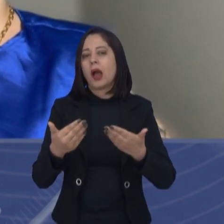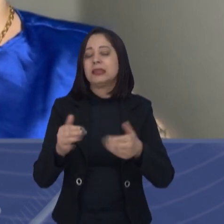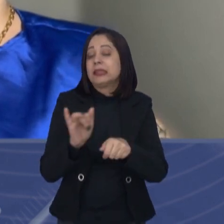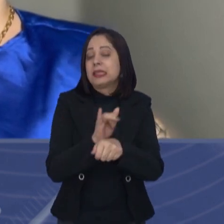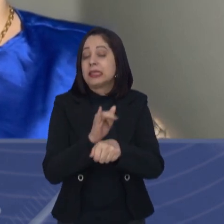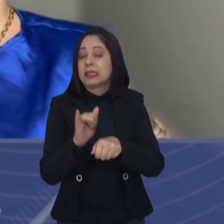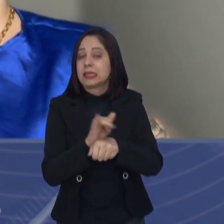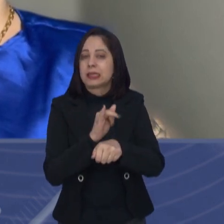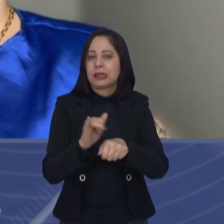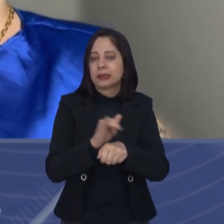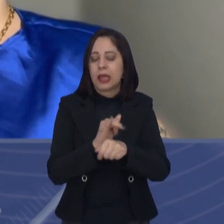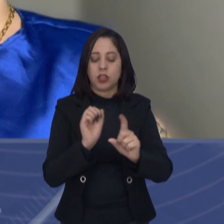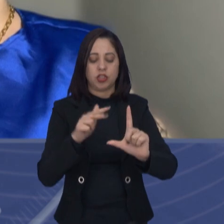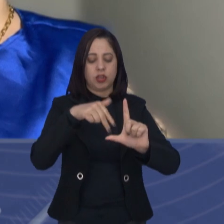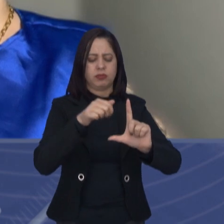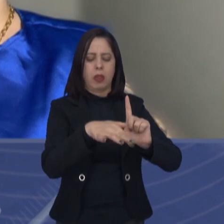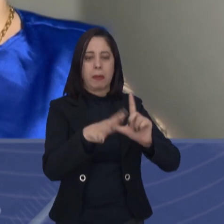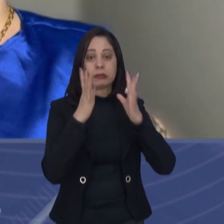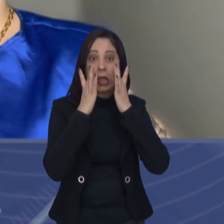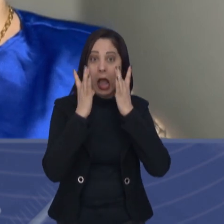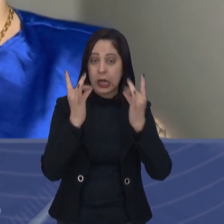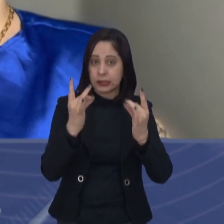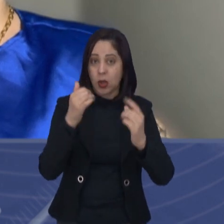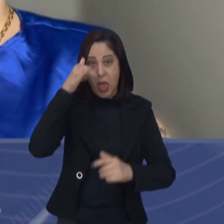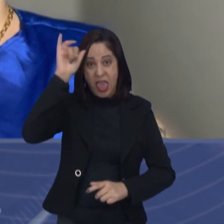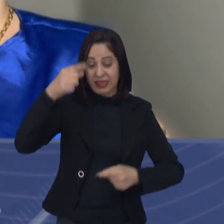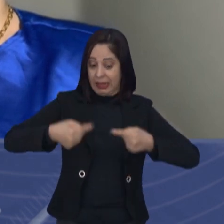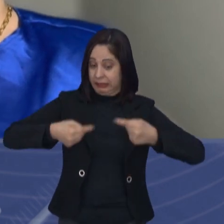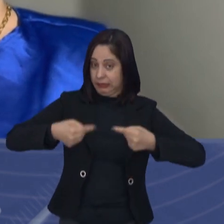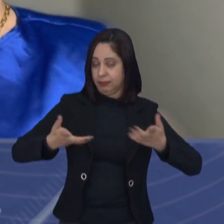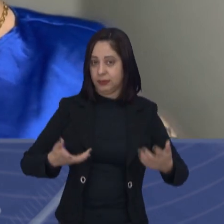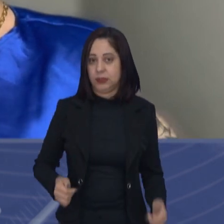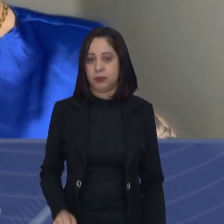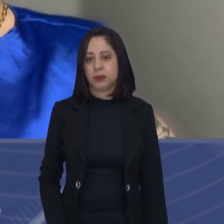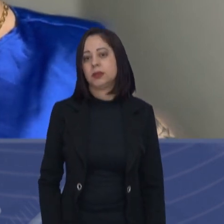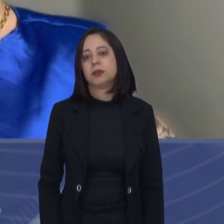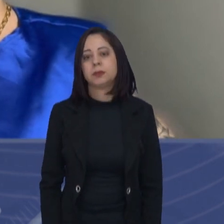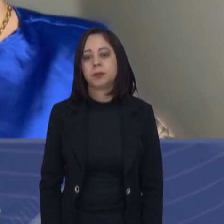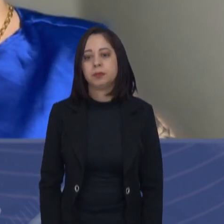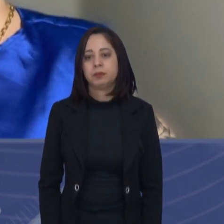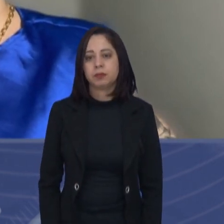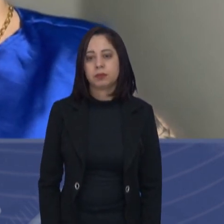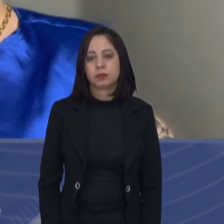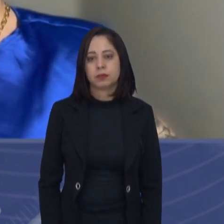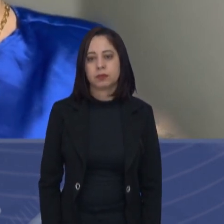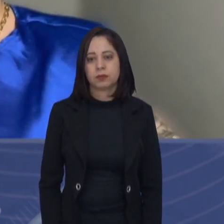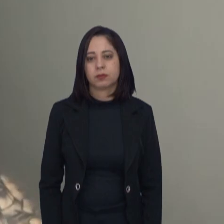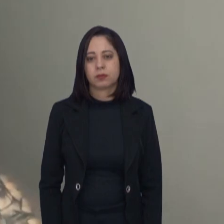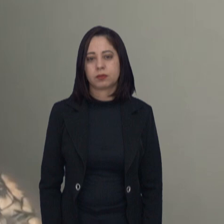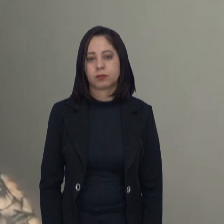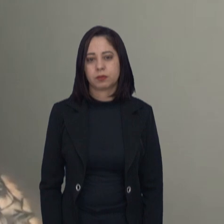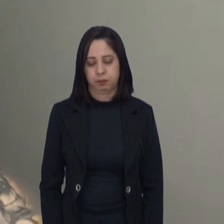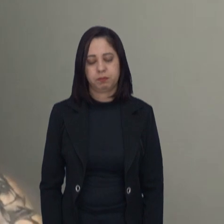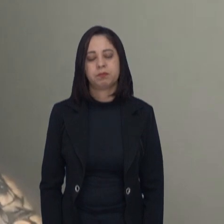influencer ele tem que se ligar ali para não causar uma polêmica muito grande? Então, tudo que a gente falou que é